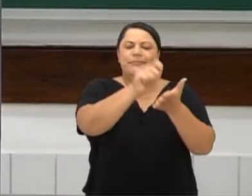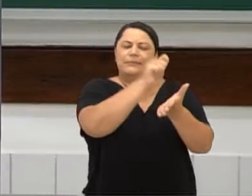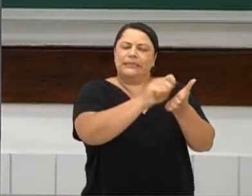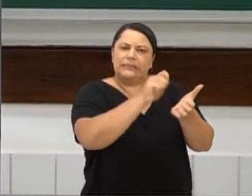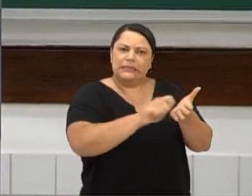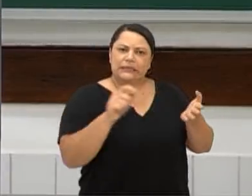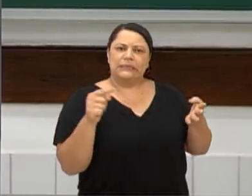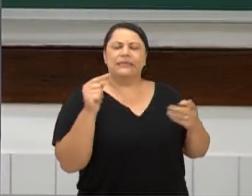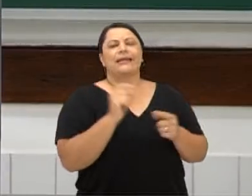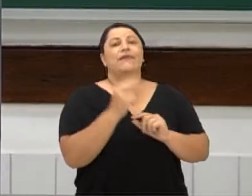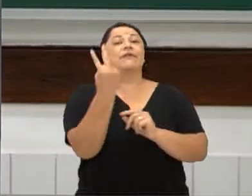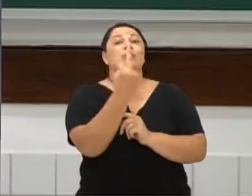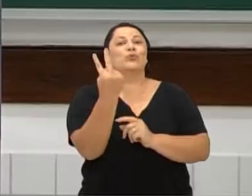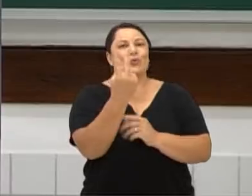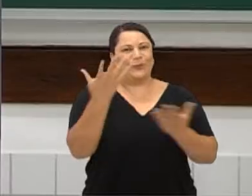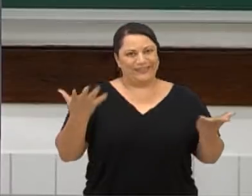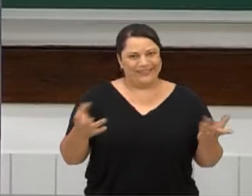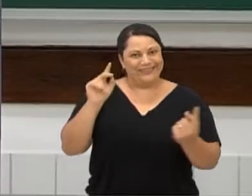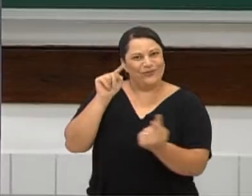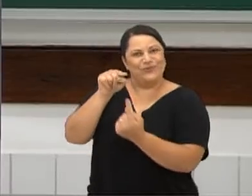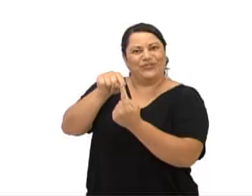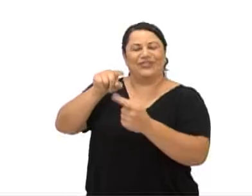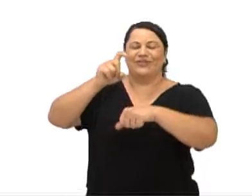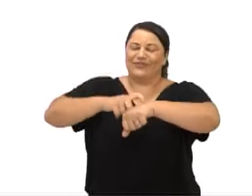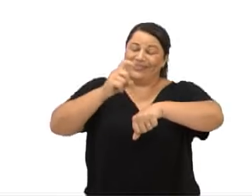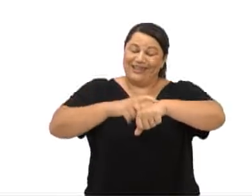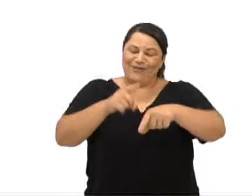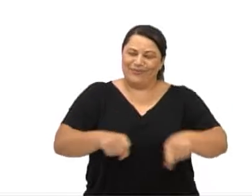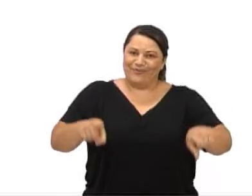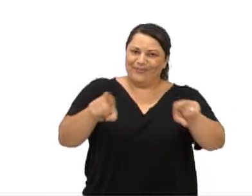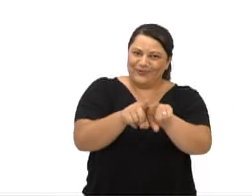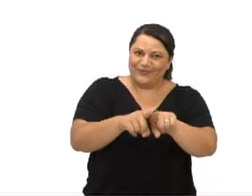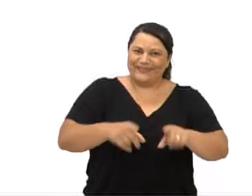gentileza, 2. Mais um tempo e nós já voltamos.